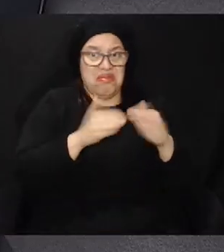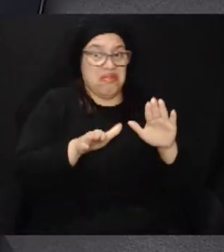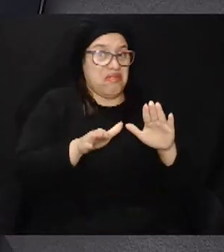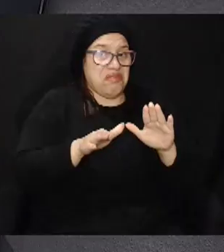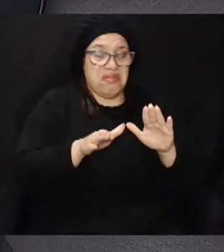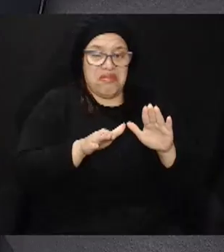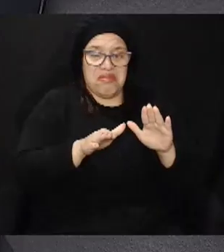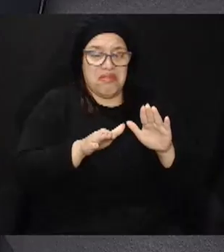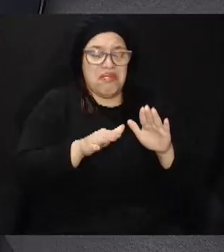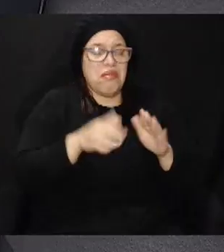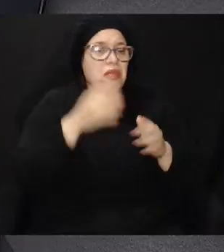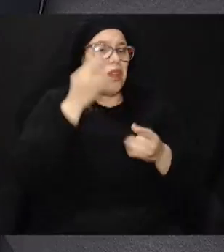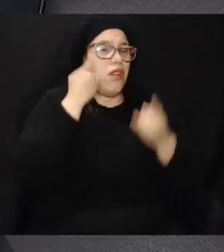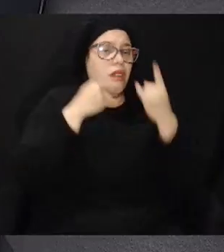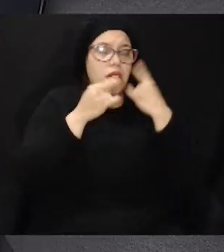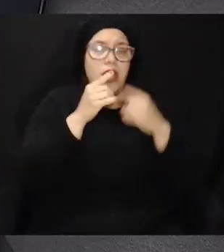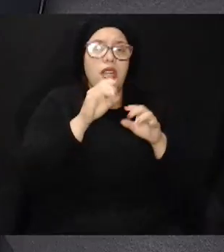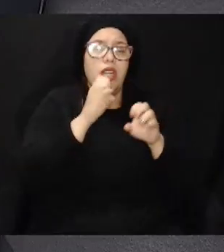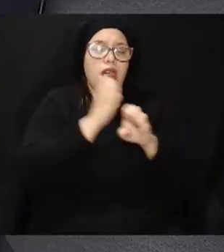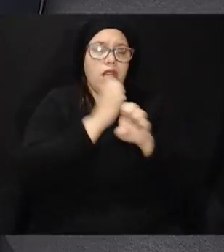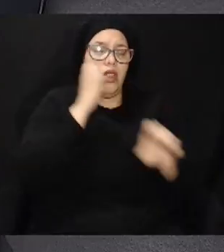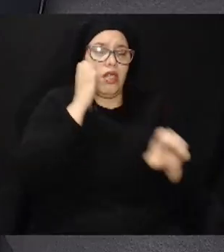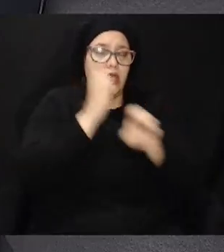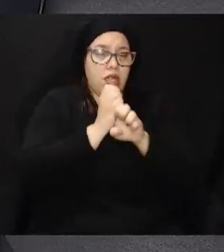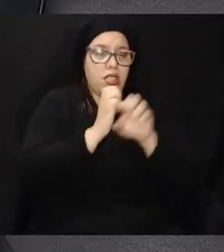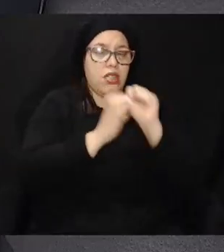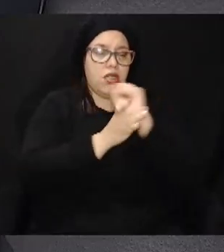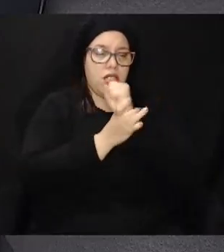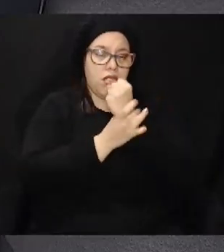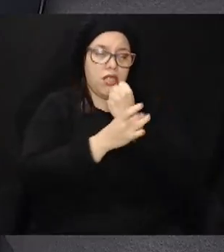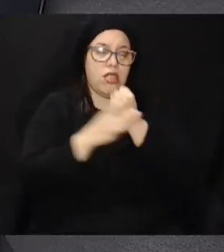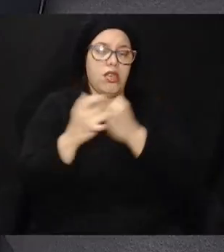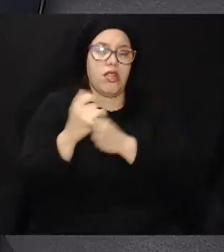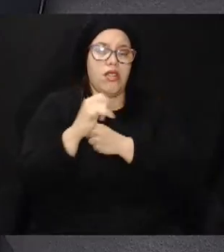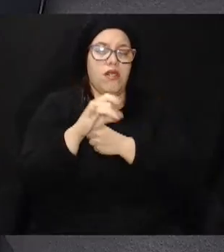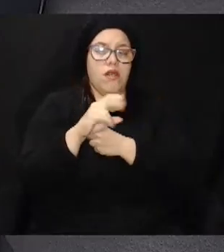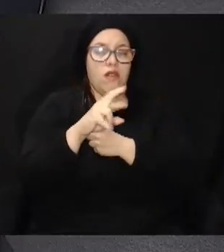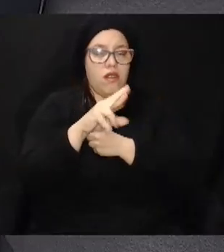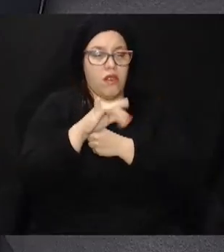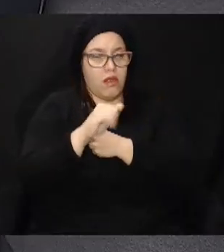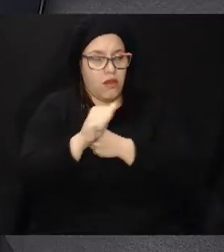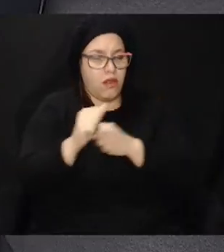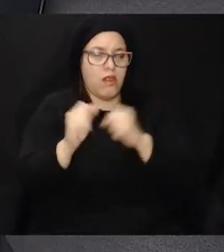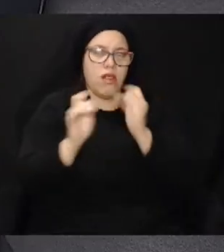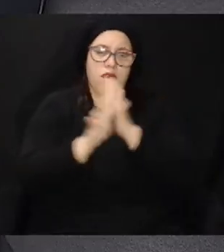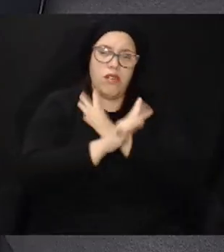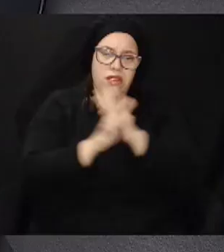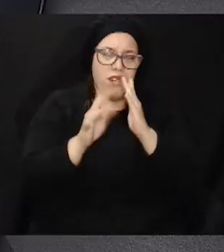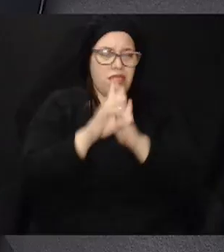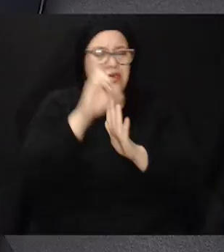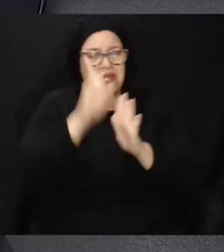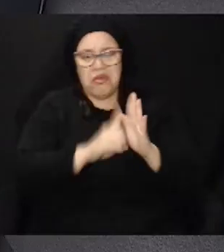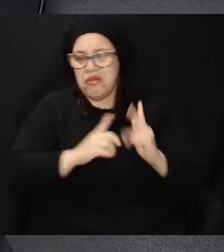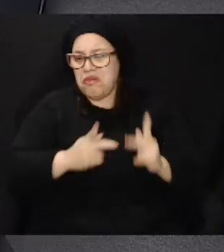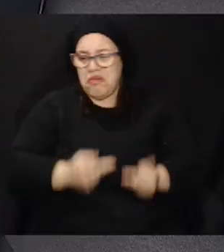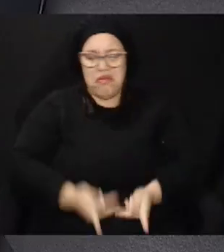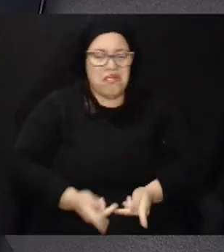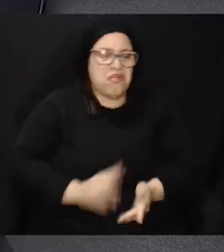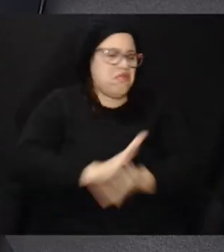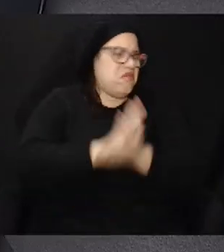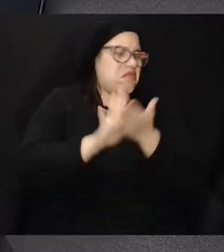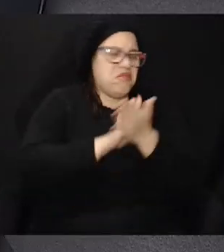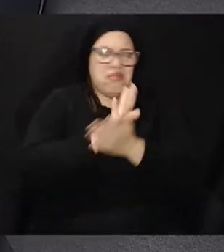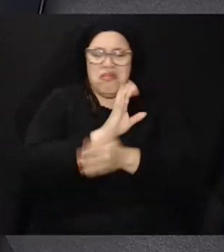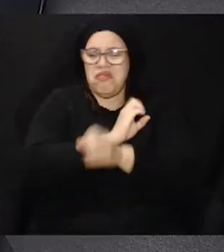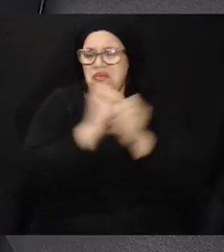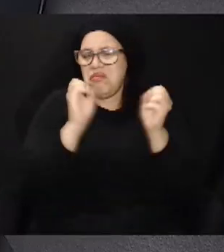interessava aos engenheiros, à segurança viária, mas à urbanidade, aos direitos humanos, nada disso foi respeitado. E